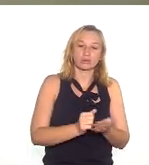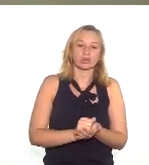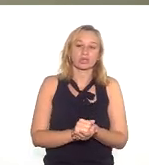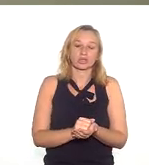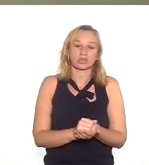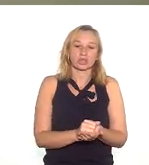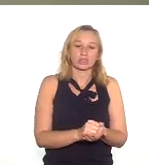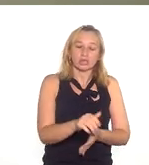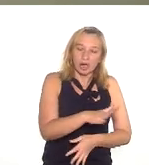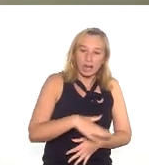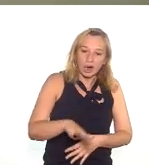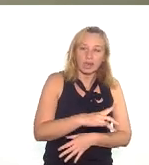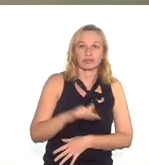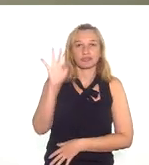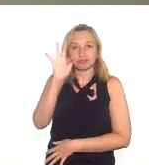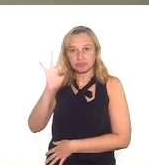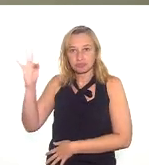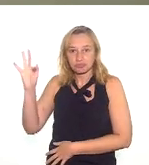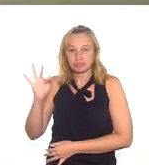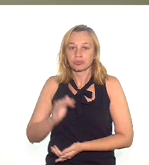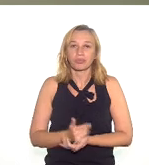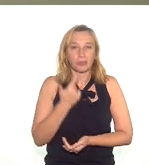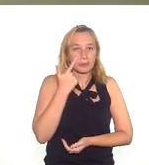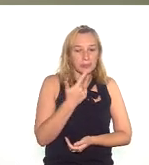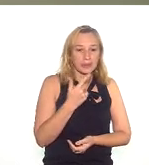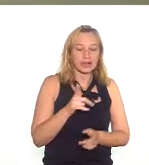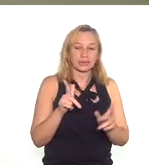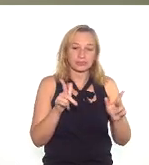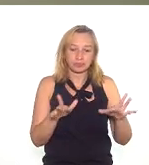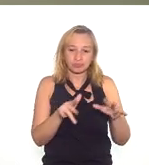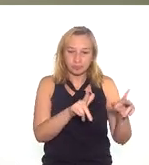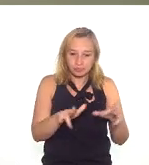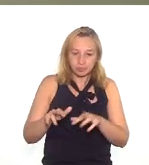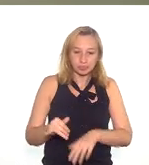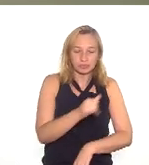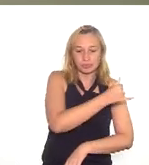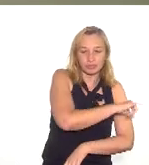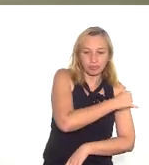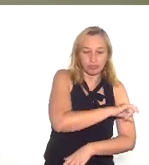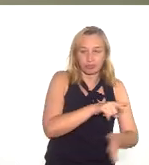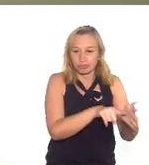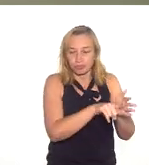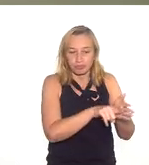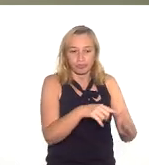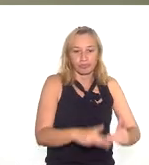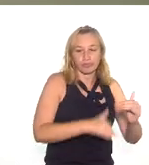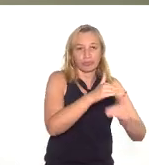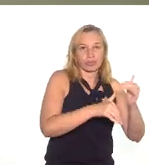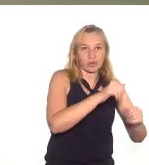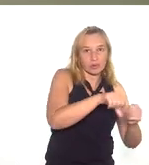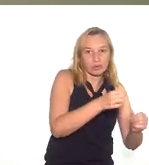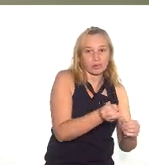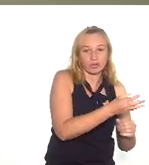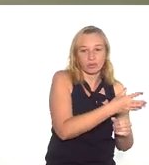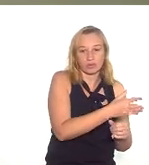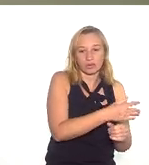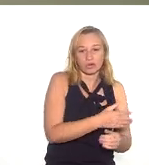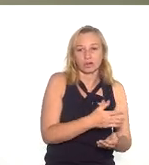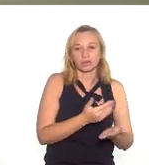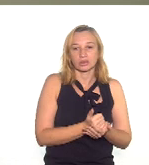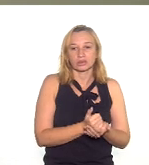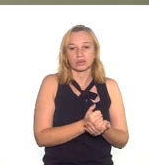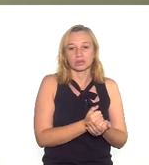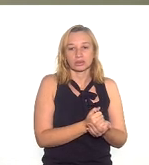unidade da federação, para ver se os interesses do Rio de Janeiro em pesquisa, desenvolvimento e inovação estão